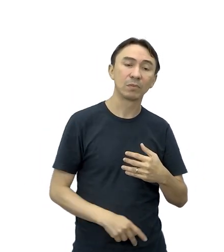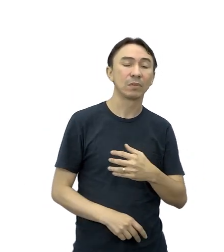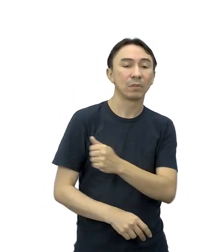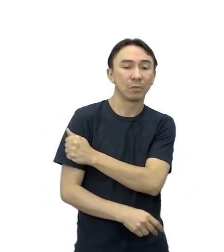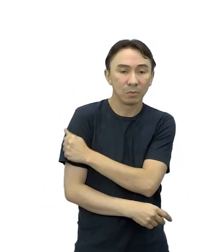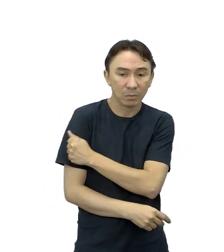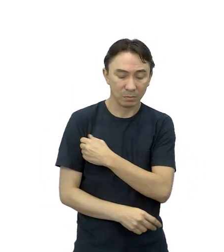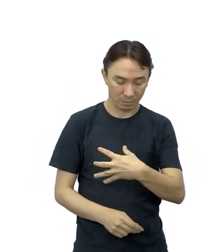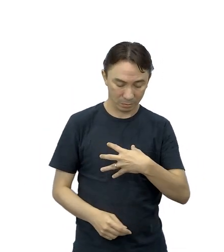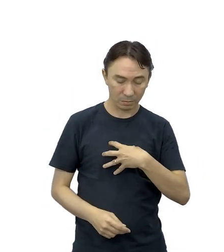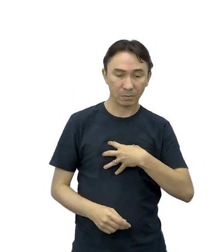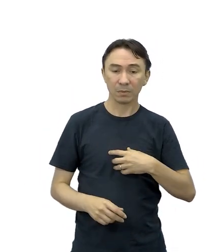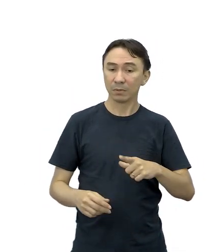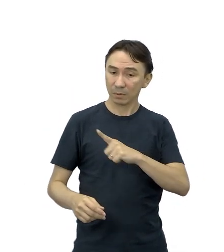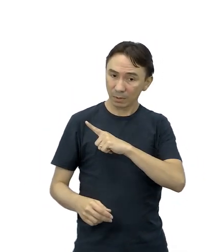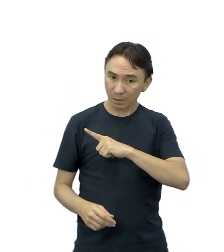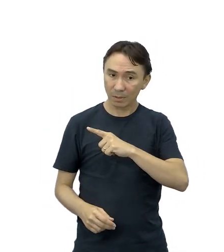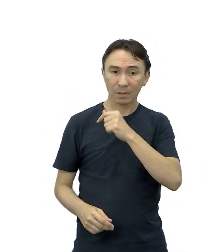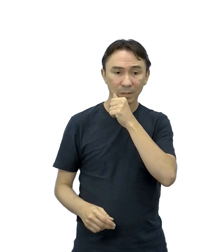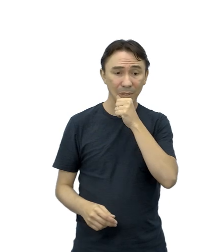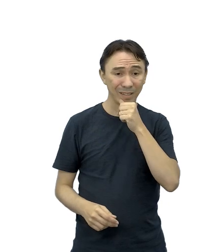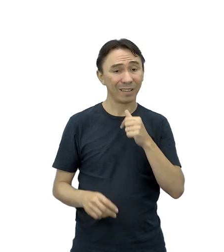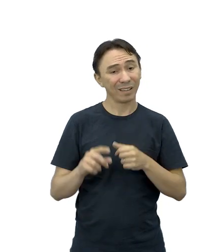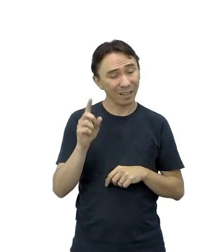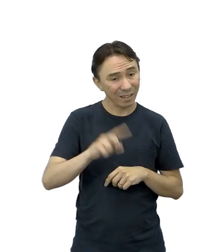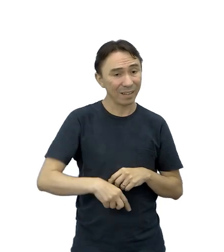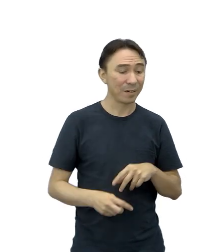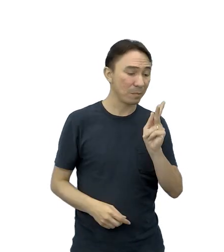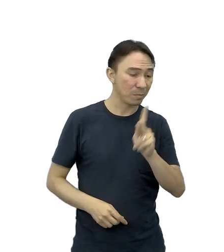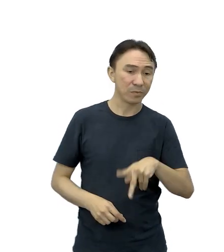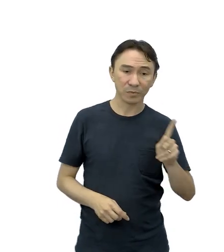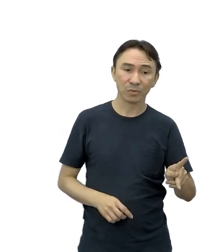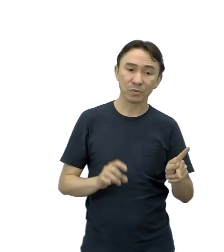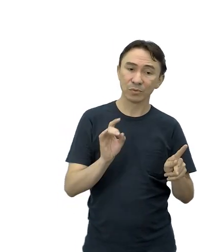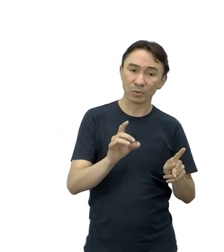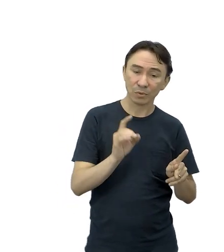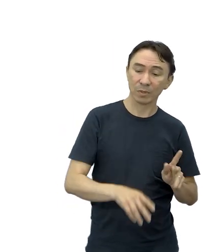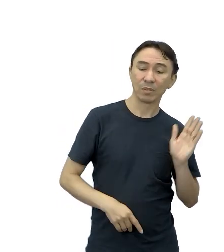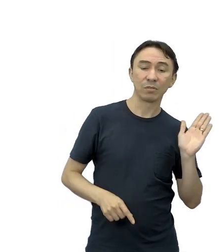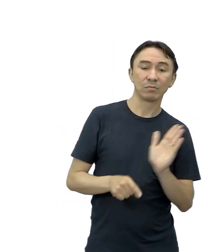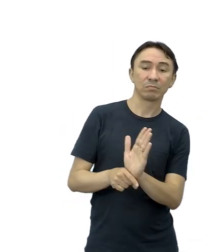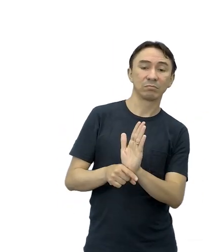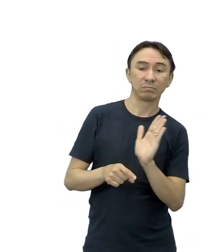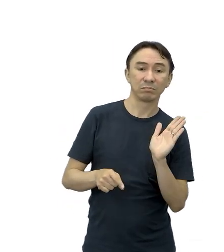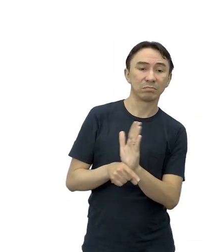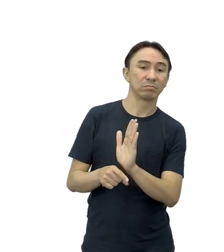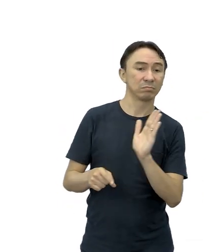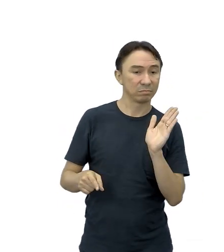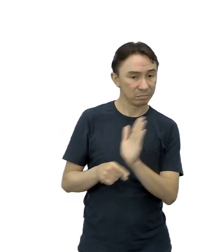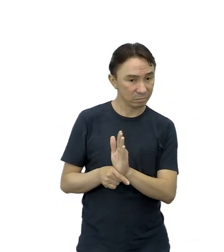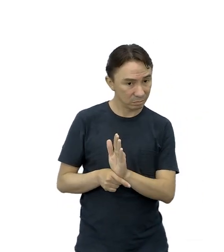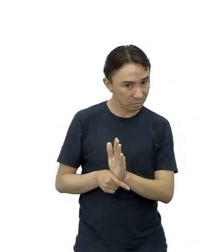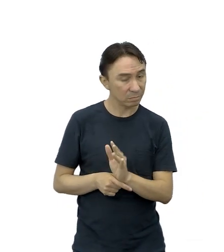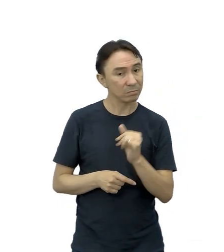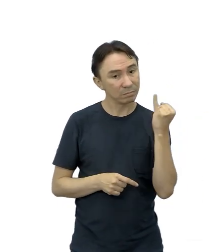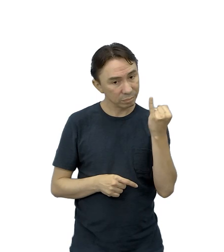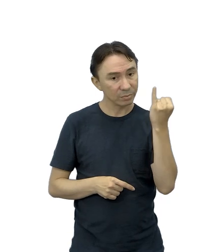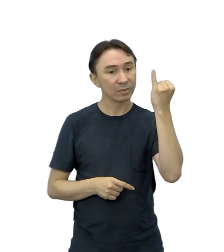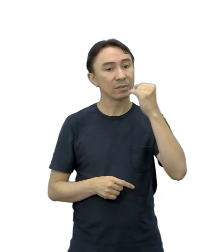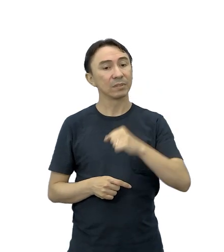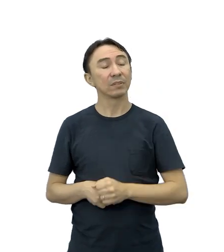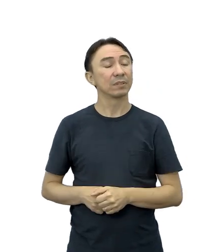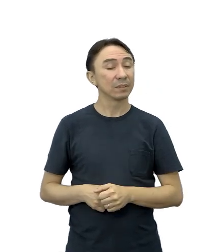situação, por isso que ela é interativa, né? O professor sempre como mediador, é importante também destacar esse ponto.